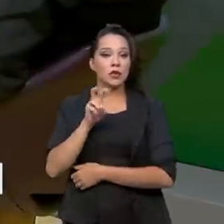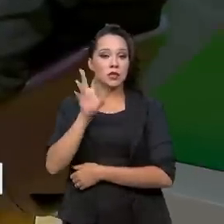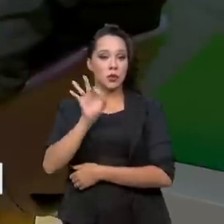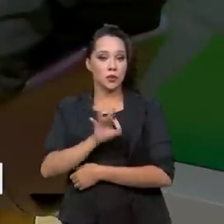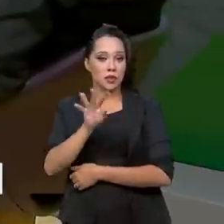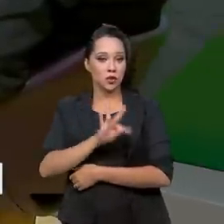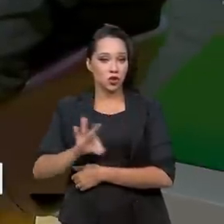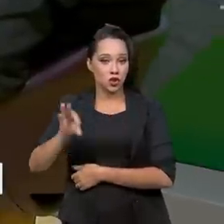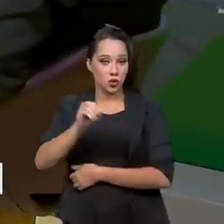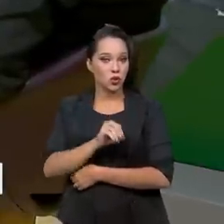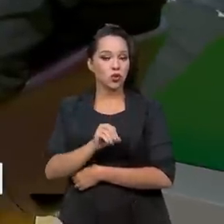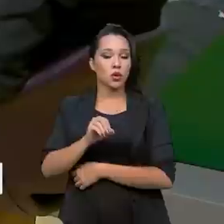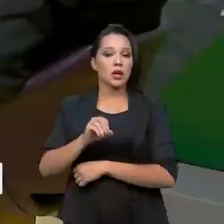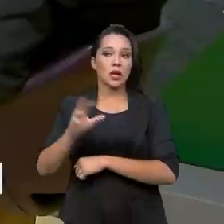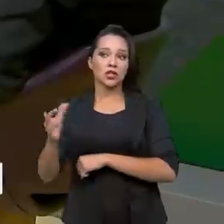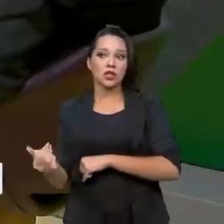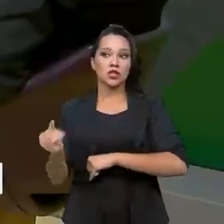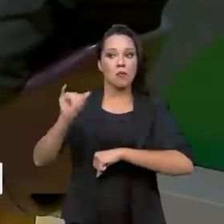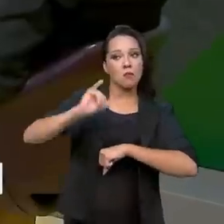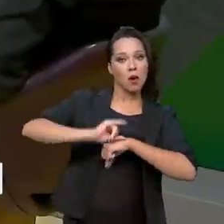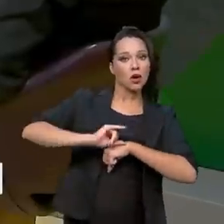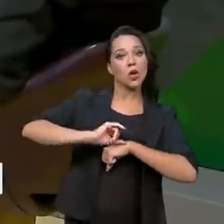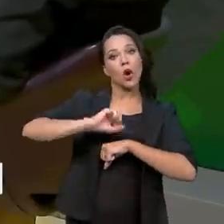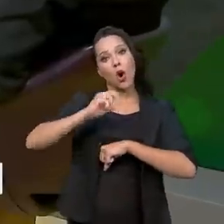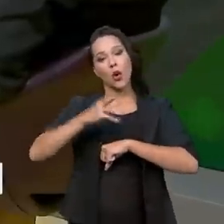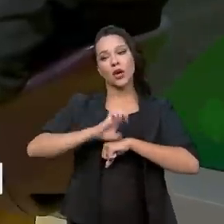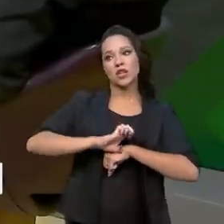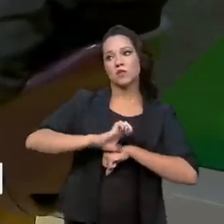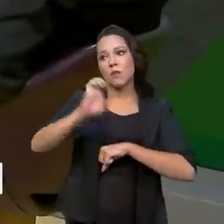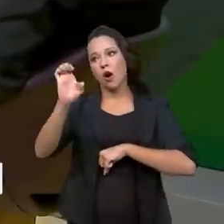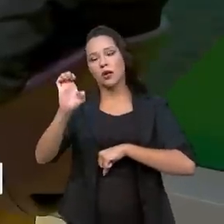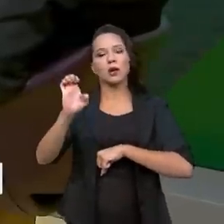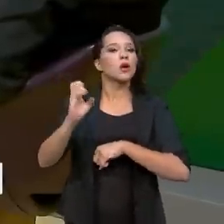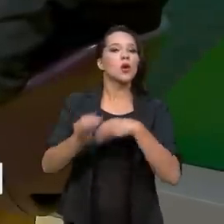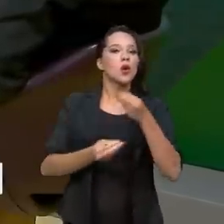95% de tudo que importamos ou exportamos